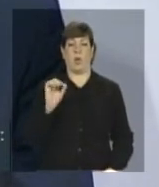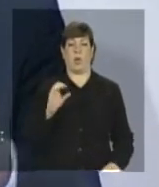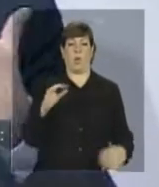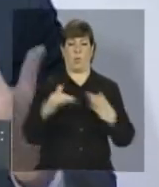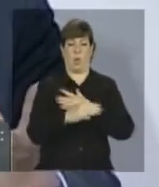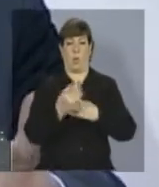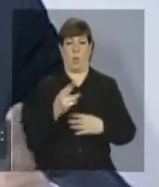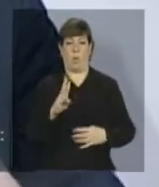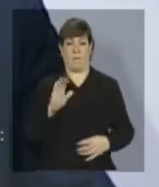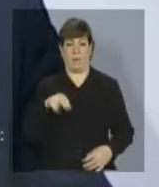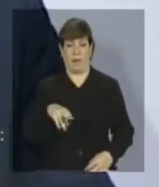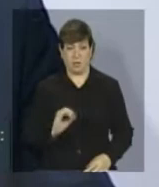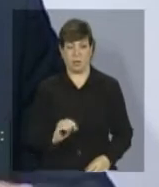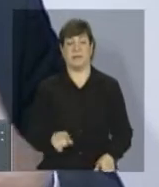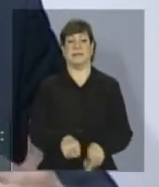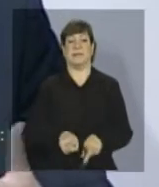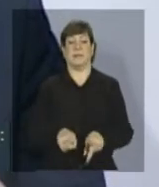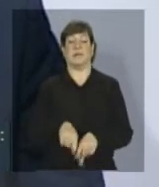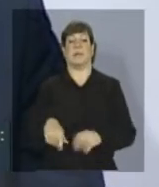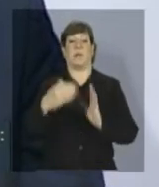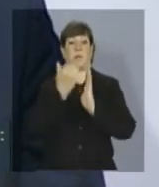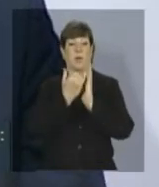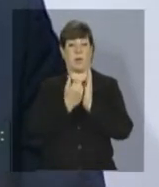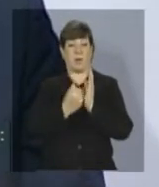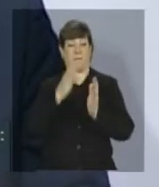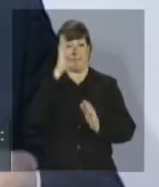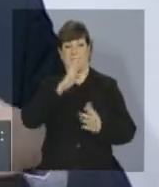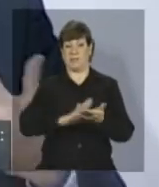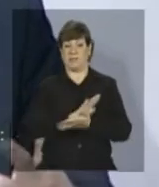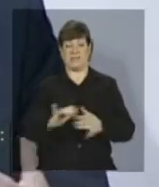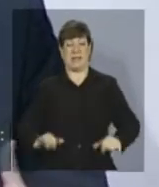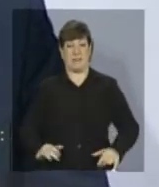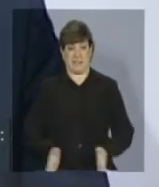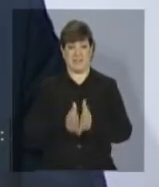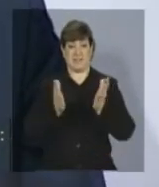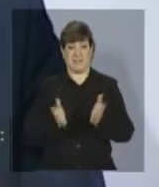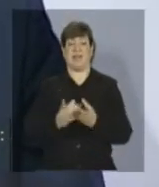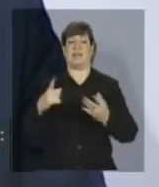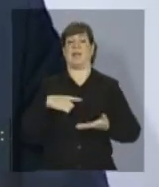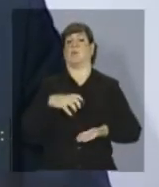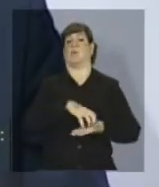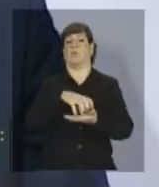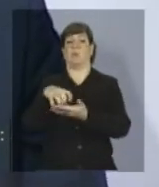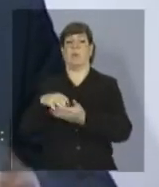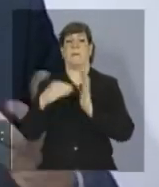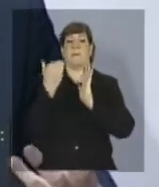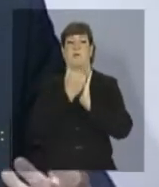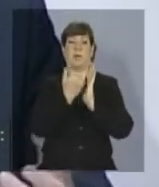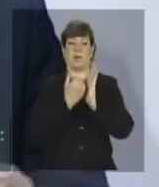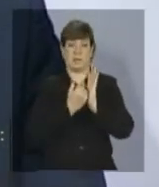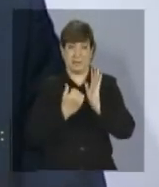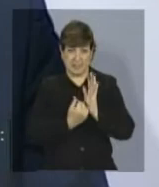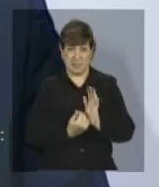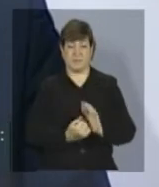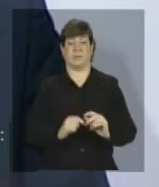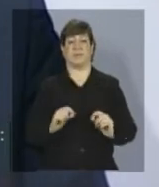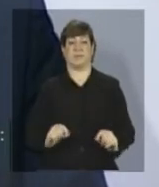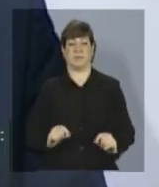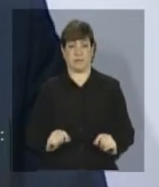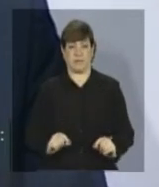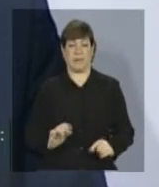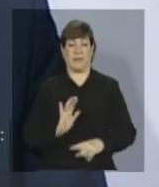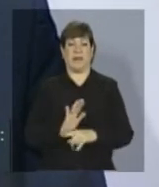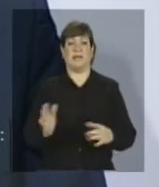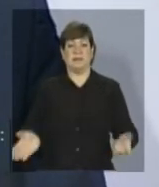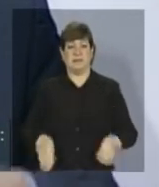Então, além do programa Brasil Sem Miséria, de combate à pobreza extrema, um conjunto de programas de caráter de